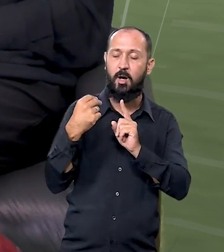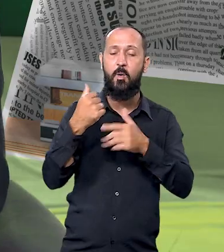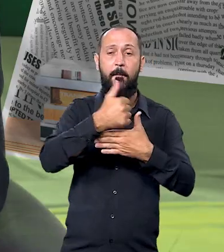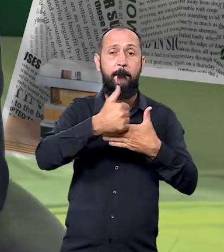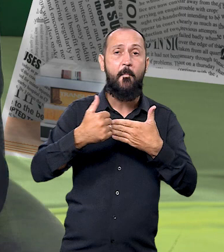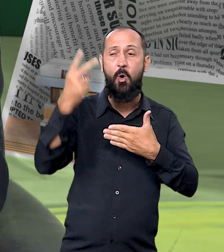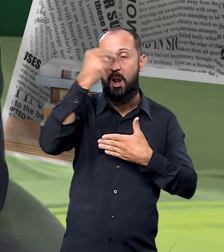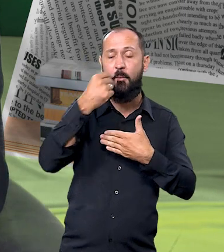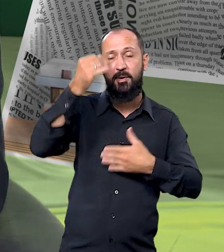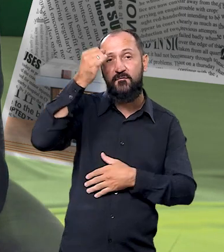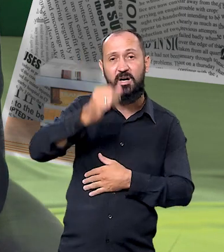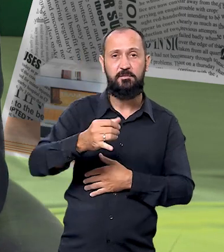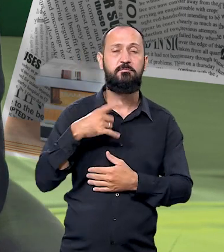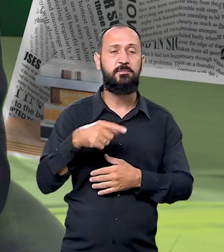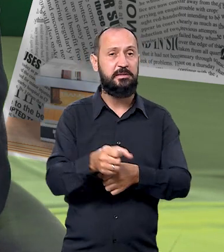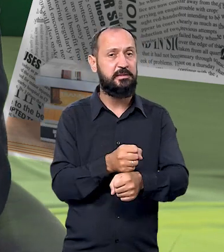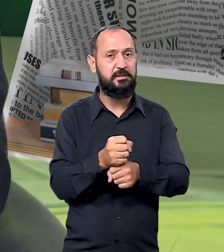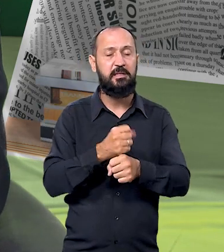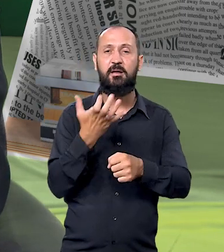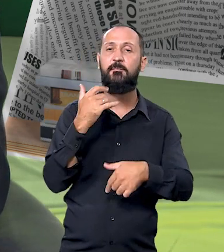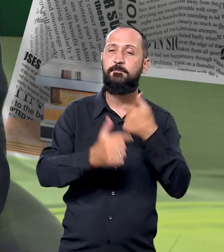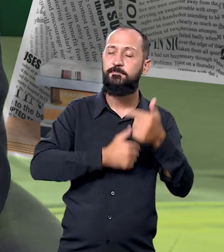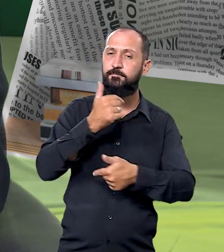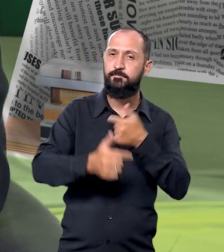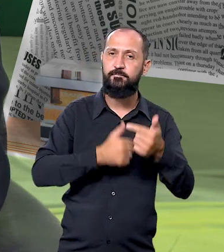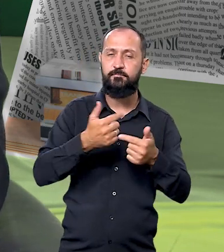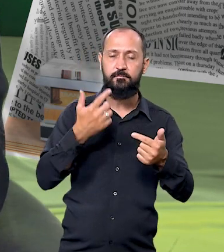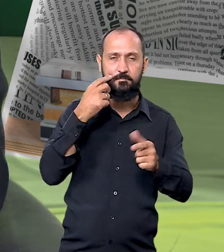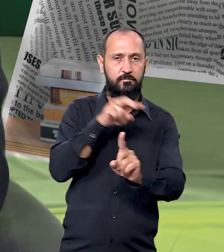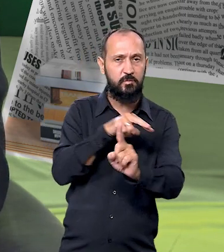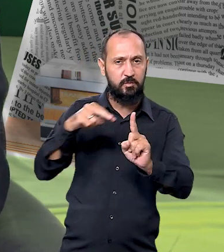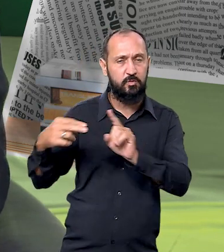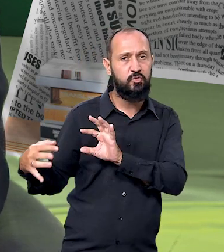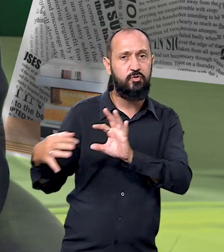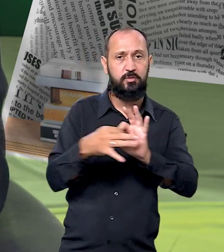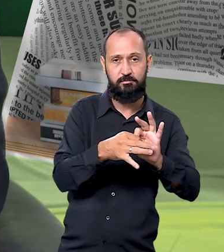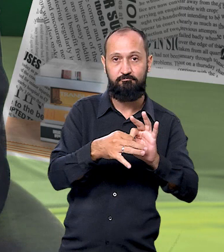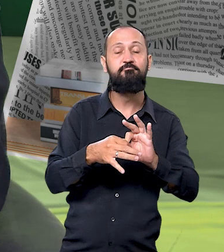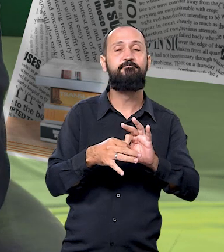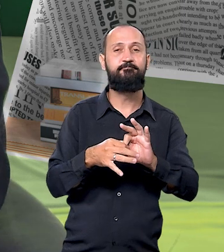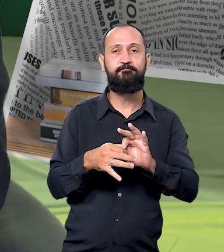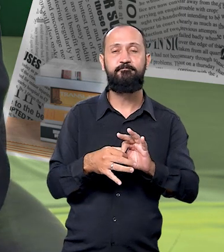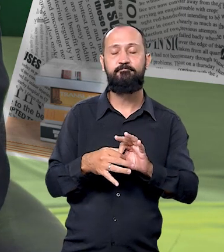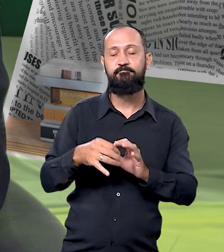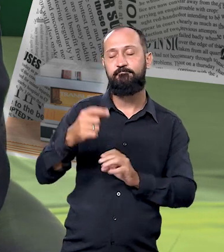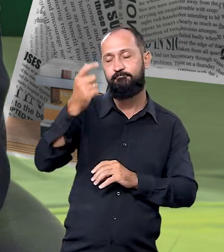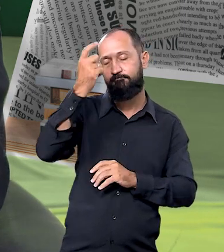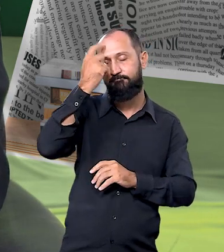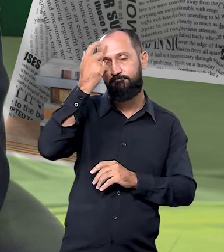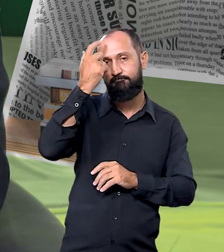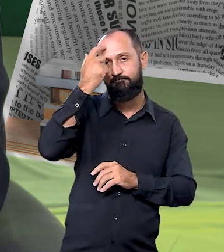trabalho. Então, esse ano a gente pretende trabalhar muito numa perspectiva transversal. E